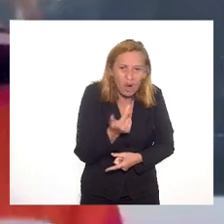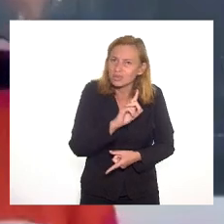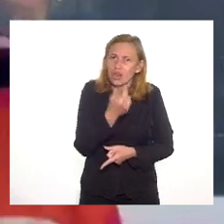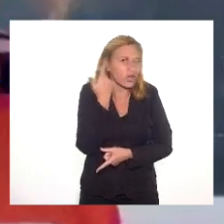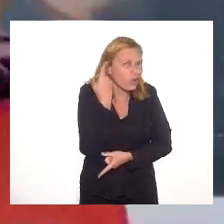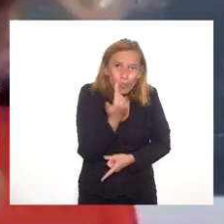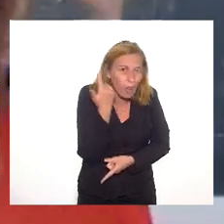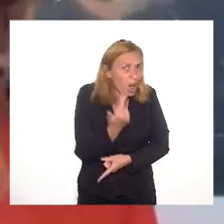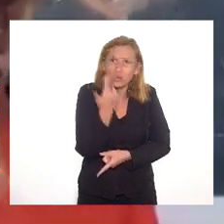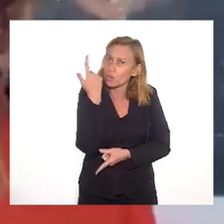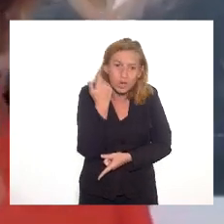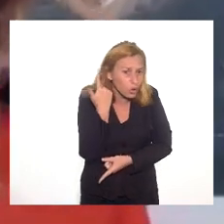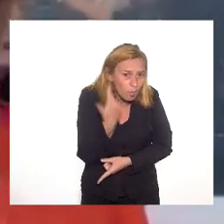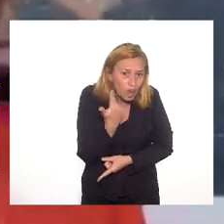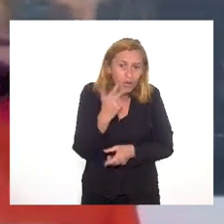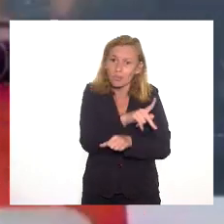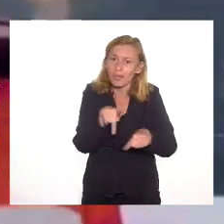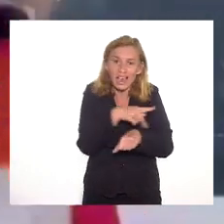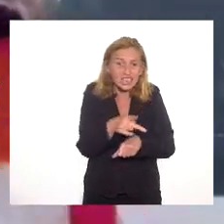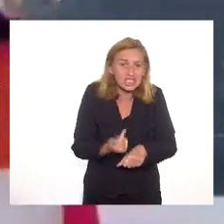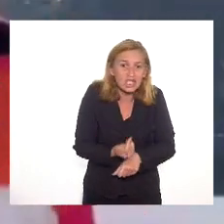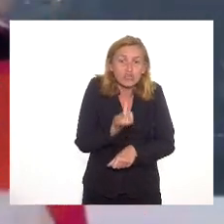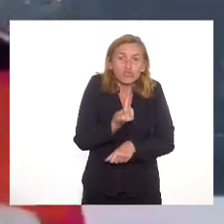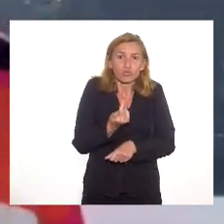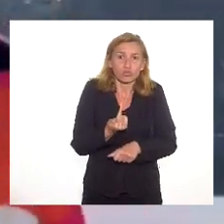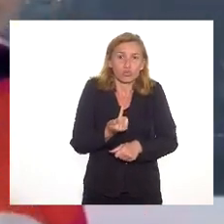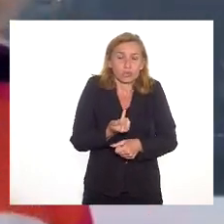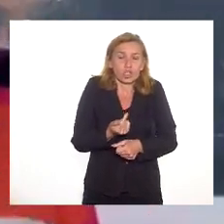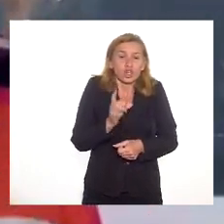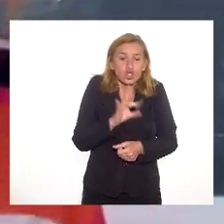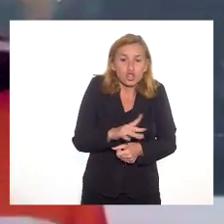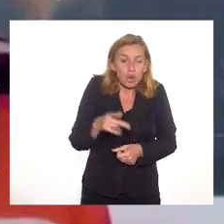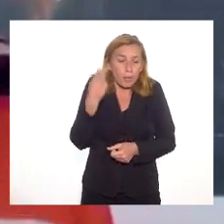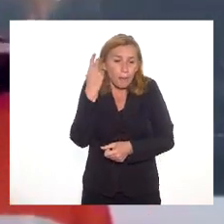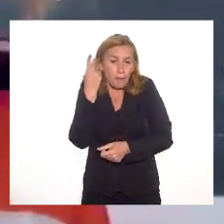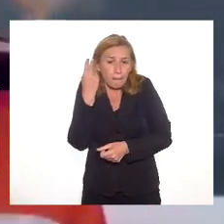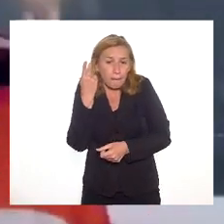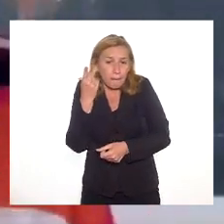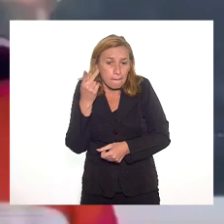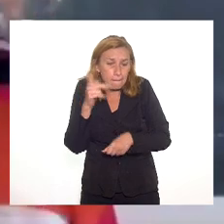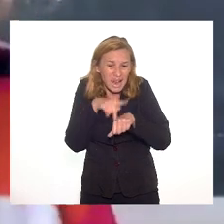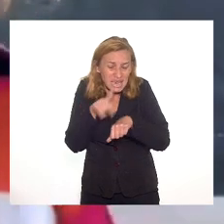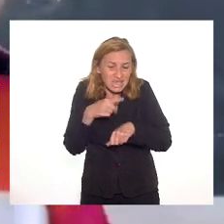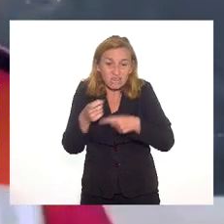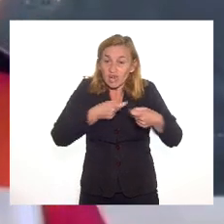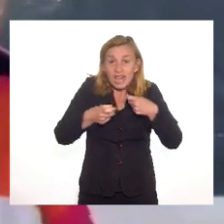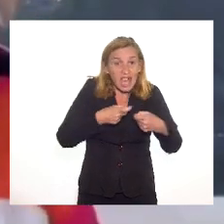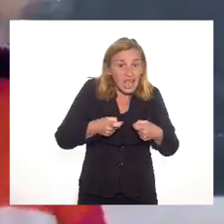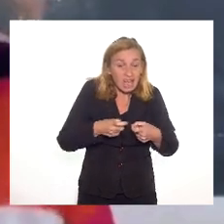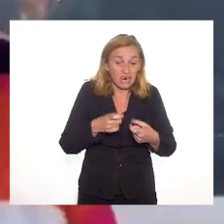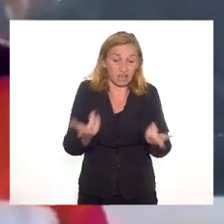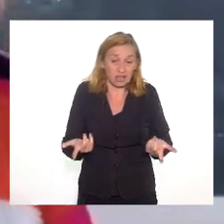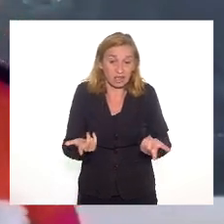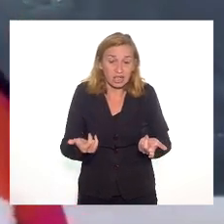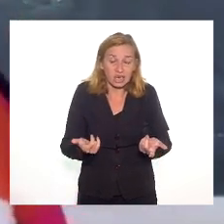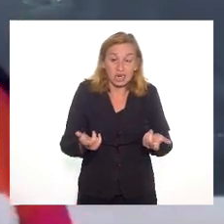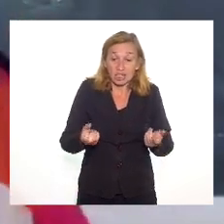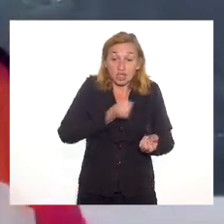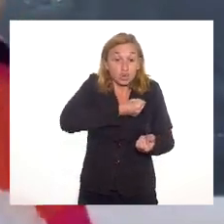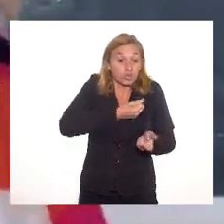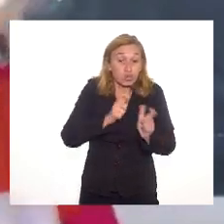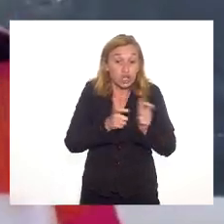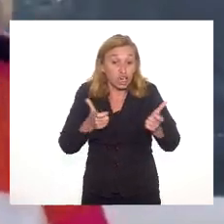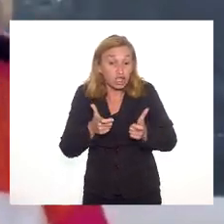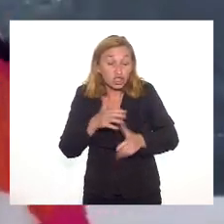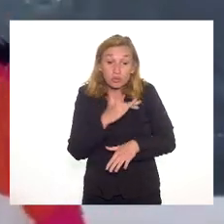normal, gente, não é normal em país nenhum. Só é normal em países que estão em guerra civil. Esses dados de morte, essa alta letalidade,